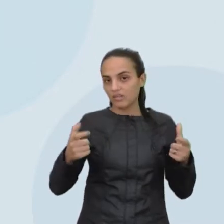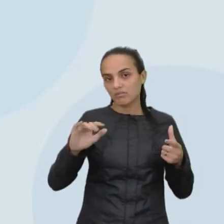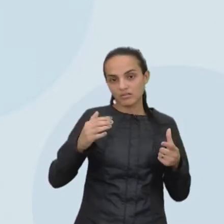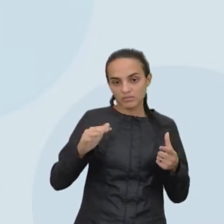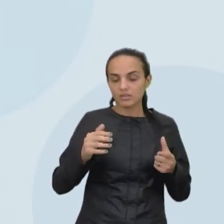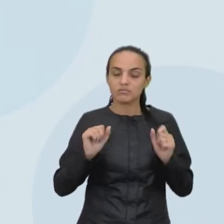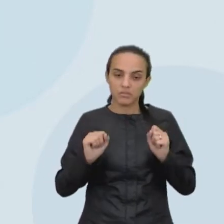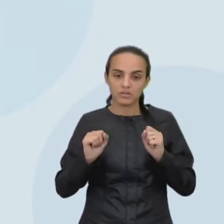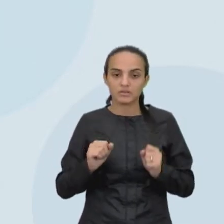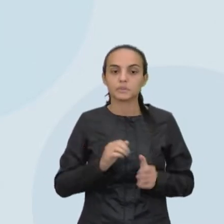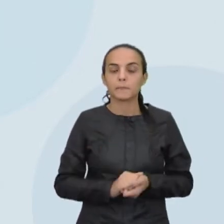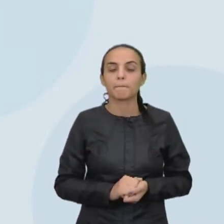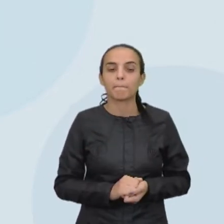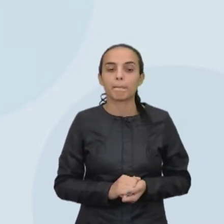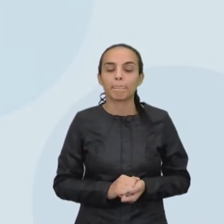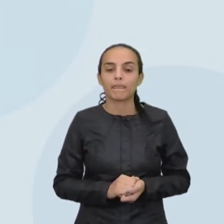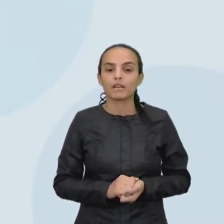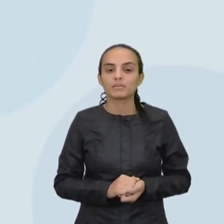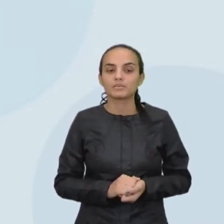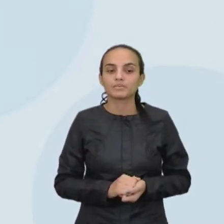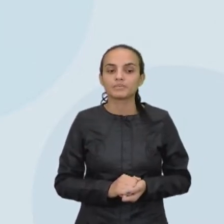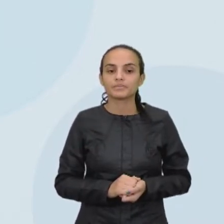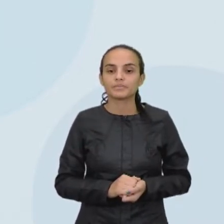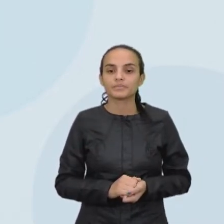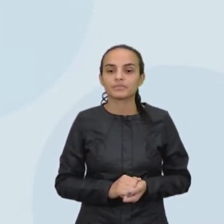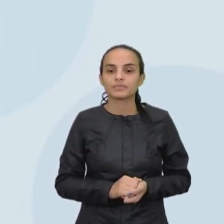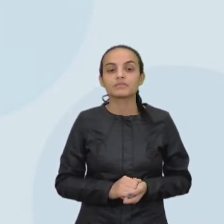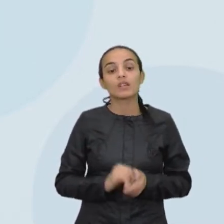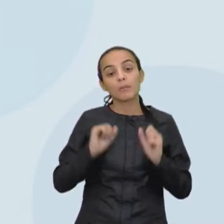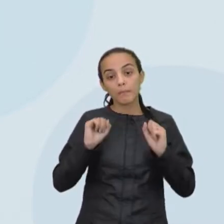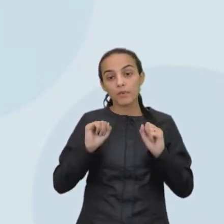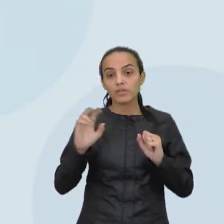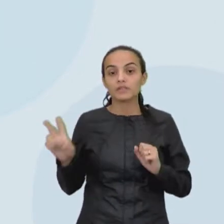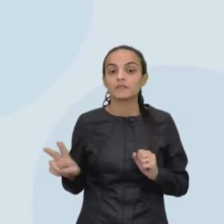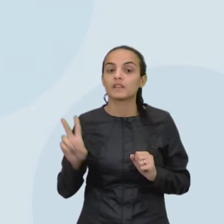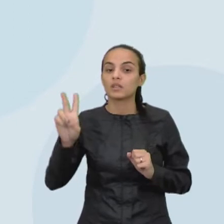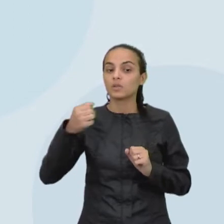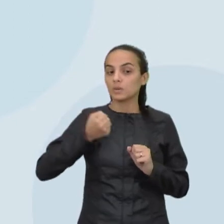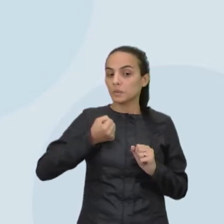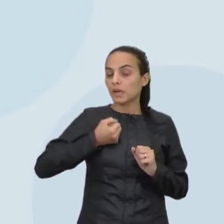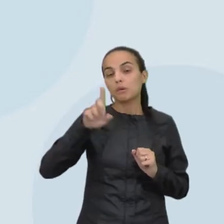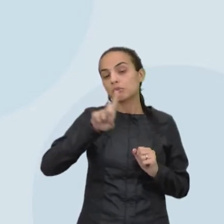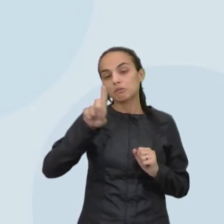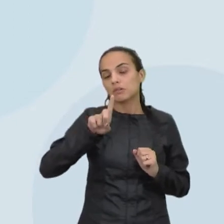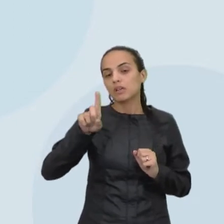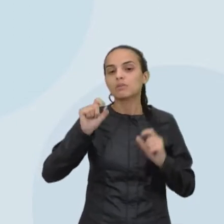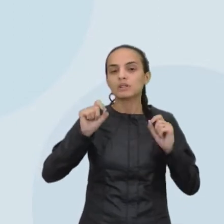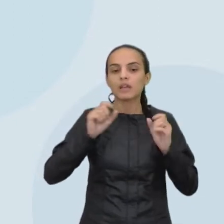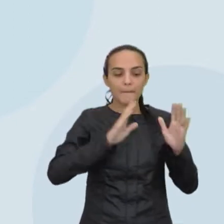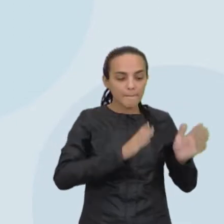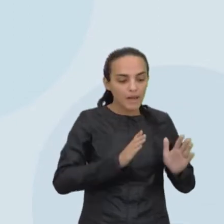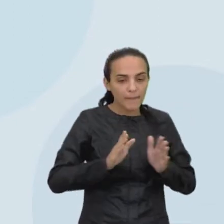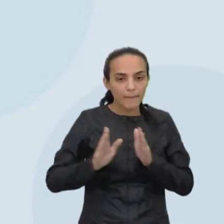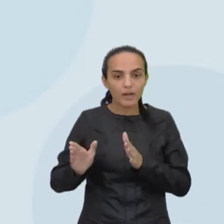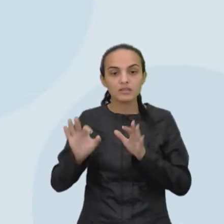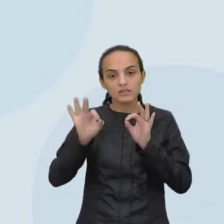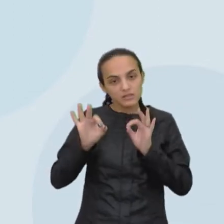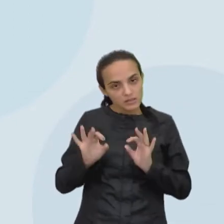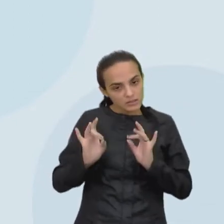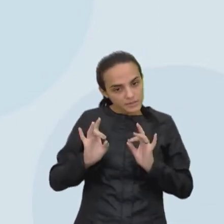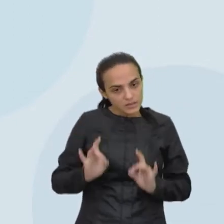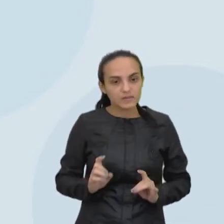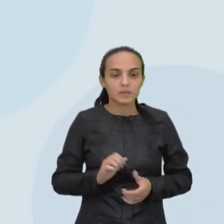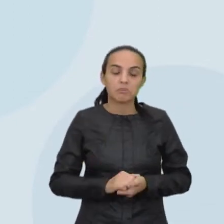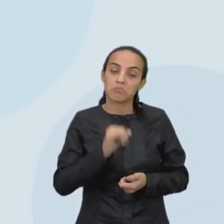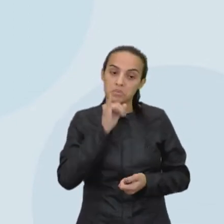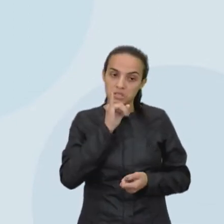as variáveis qualitativas ordinais, tá, podem ter valores não numéricos que apresentam uma ordem, tá, entre as categorias.